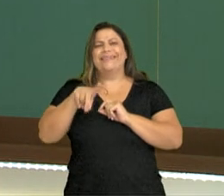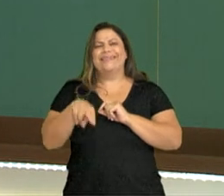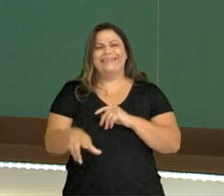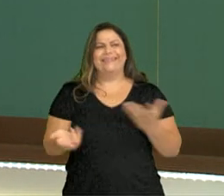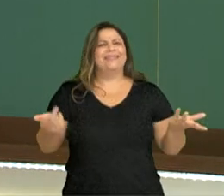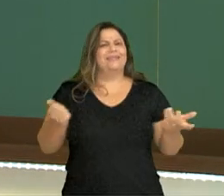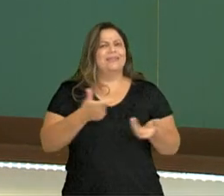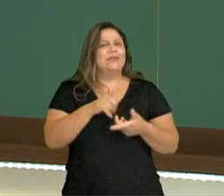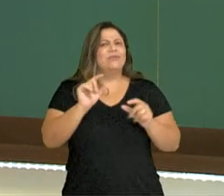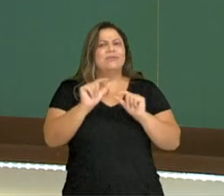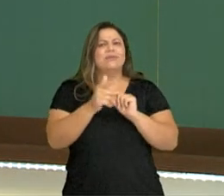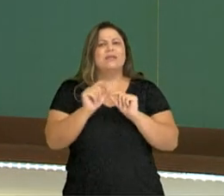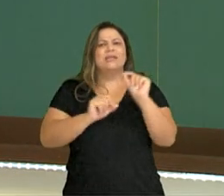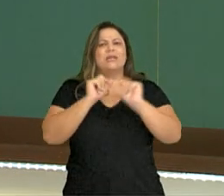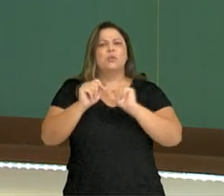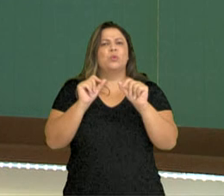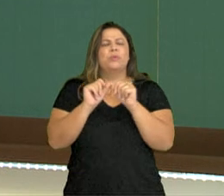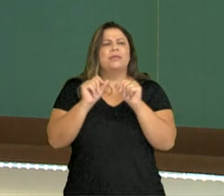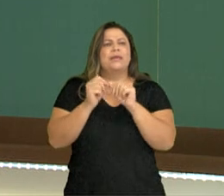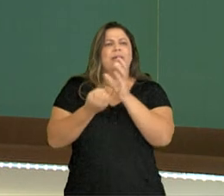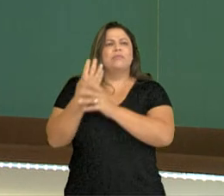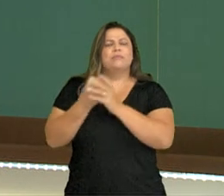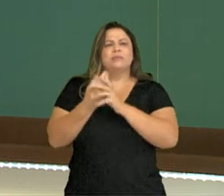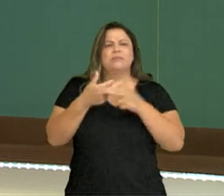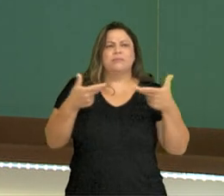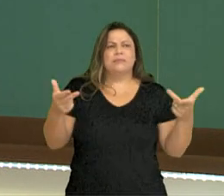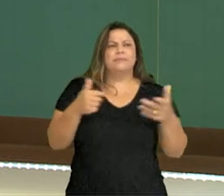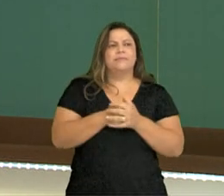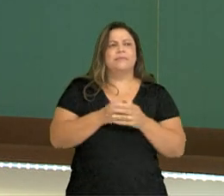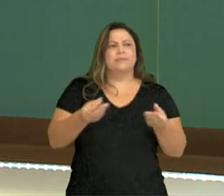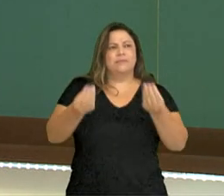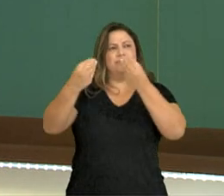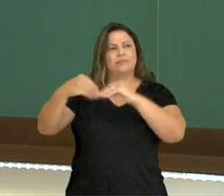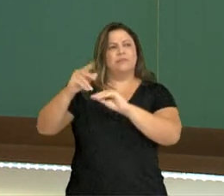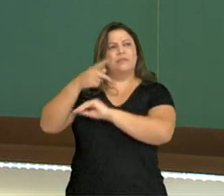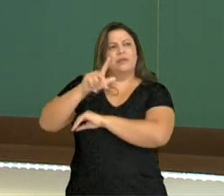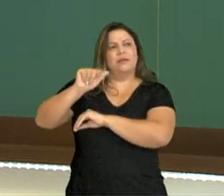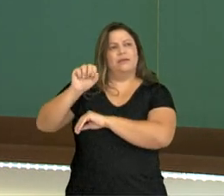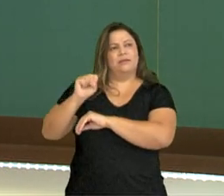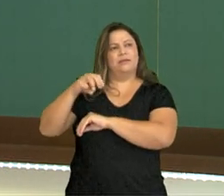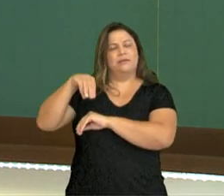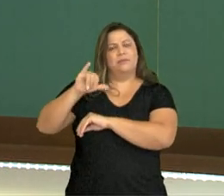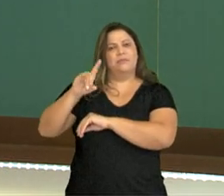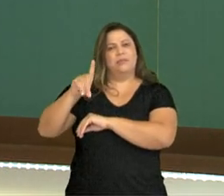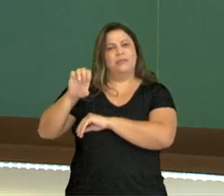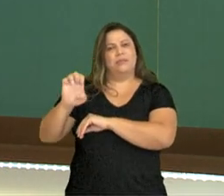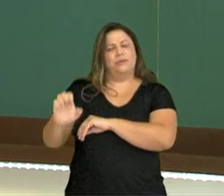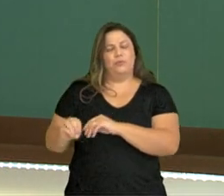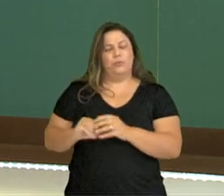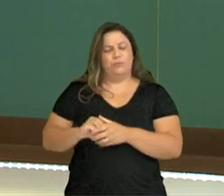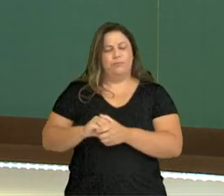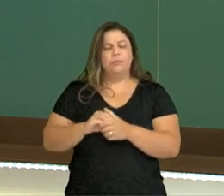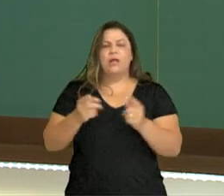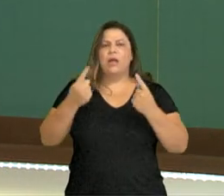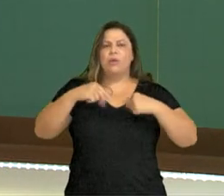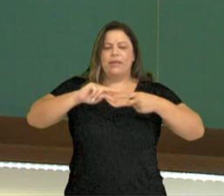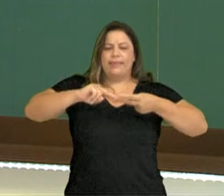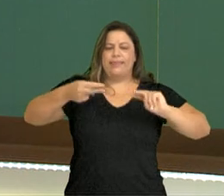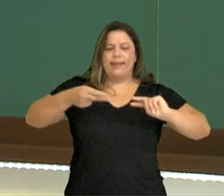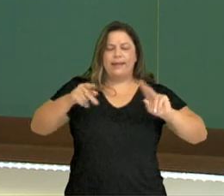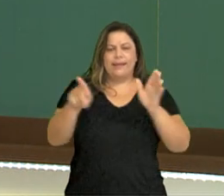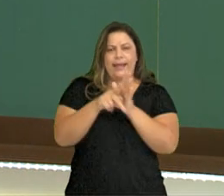insulina? Então, as bactérias, elas possuem um plasmídio, que é aquele DNA circular, certo? Então, pega-se